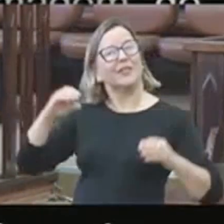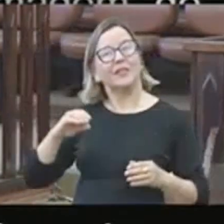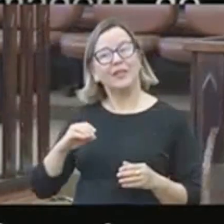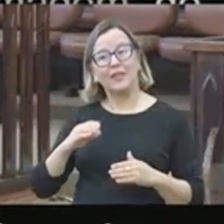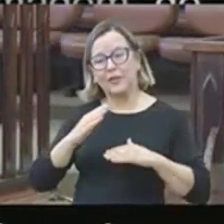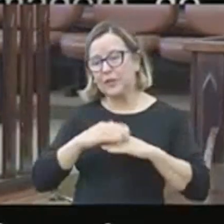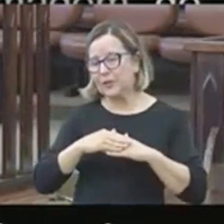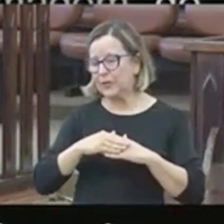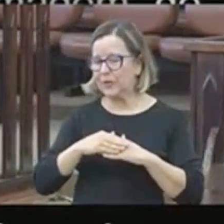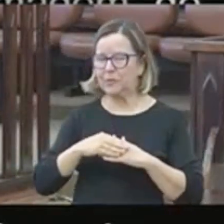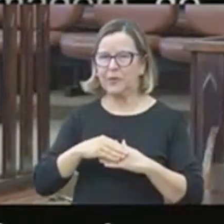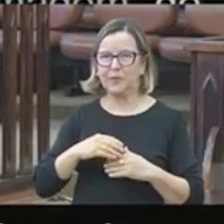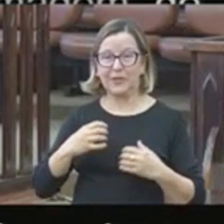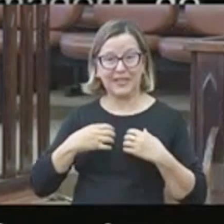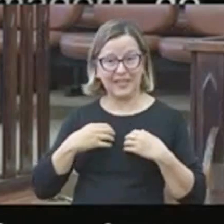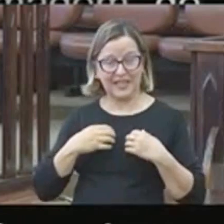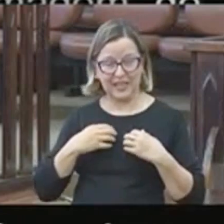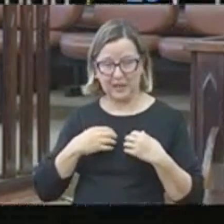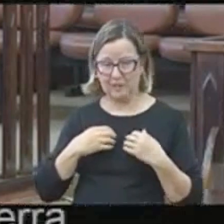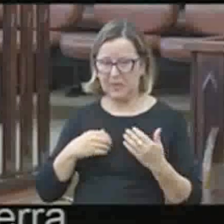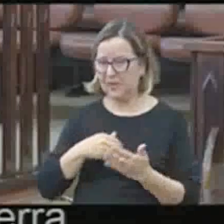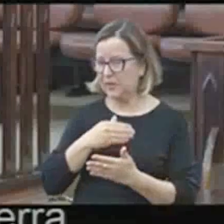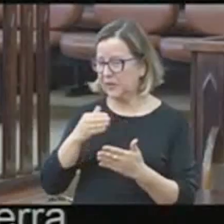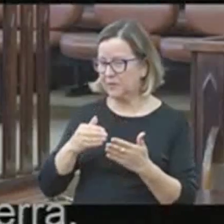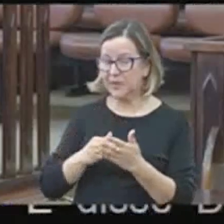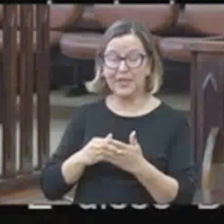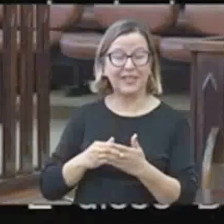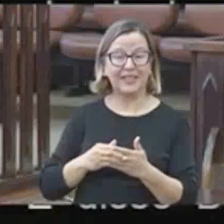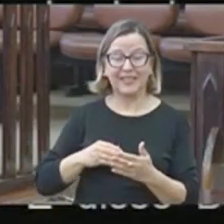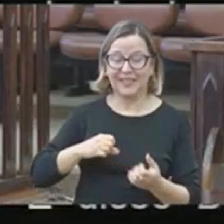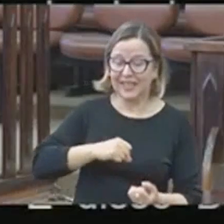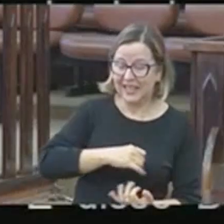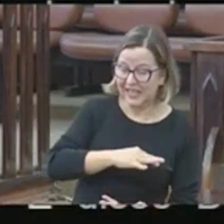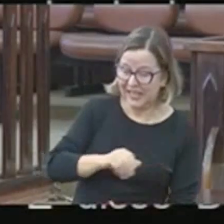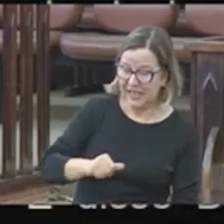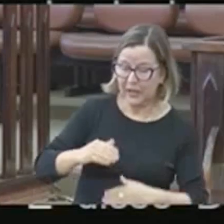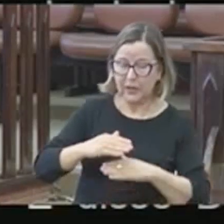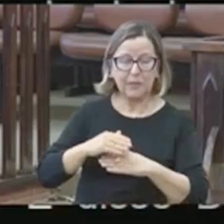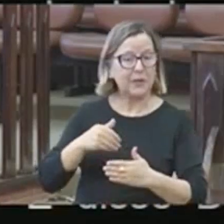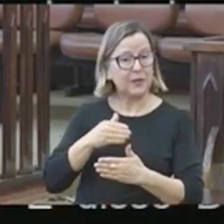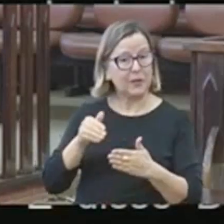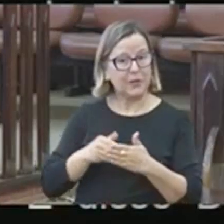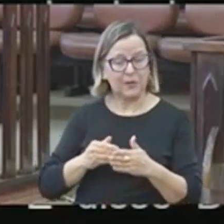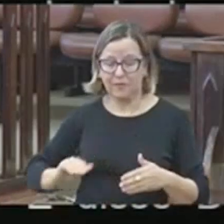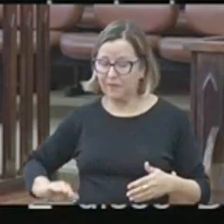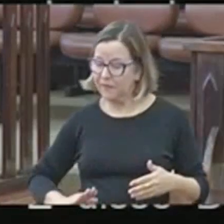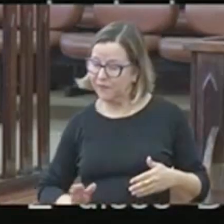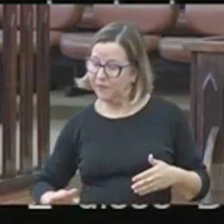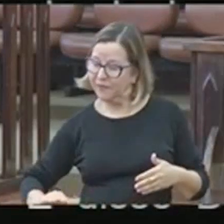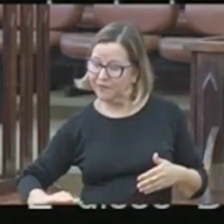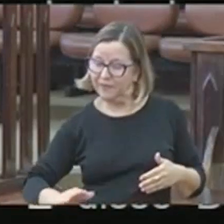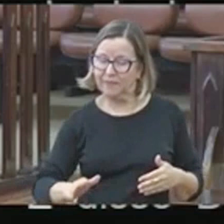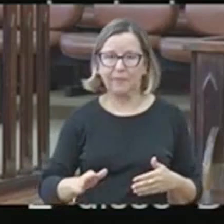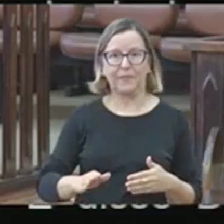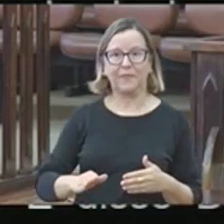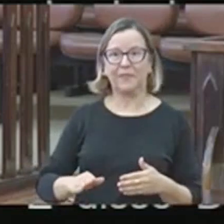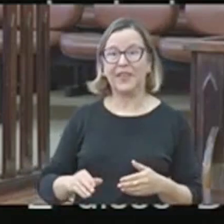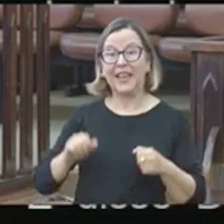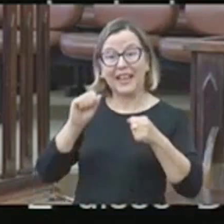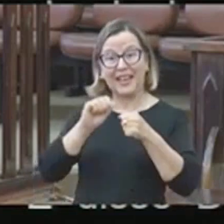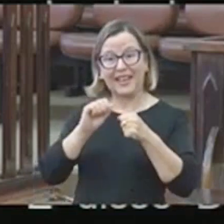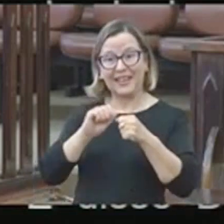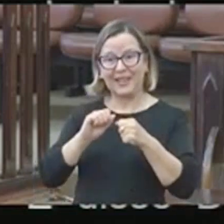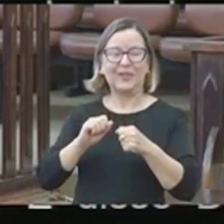toda a terra, e sobre todos os répteis que rastejam pela terra. Criou Deus, pois, o homem à